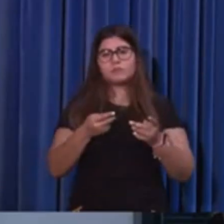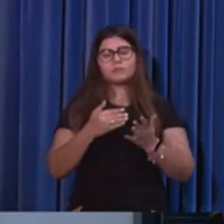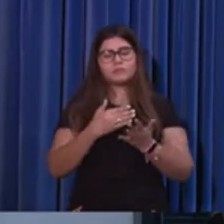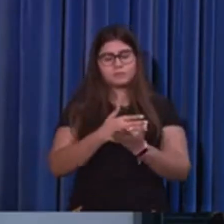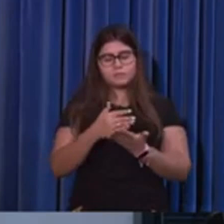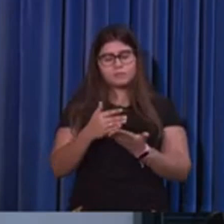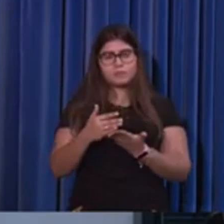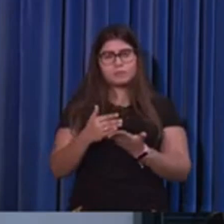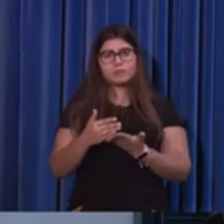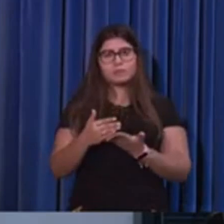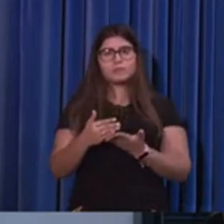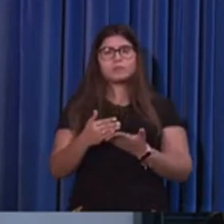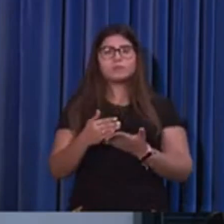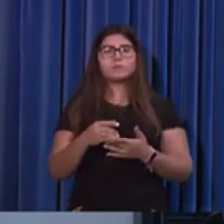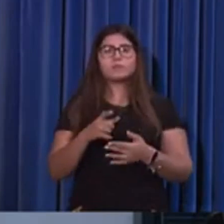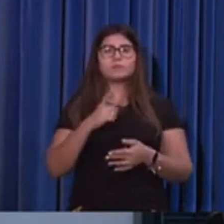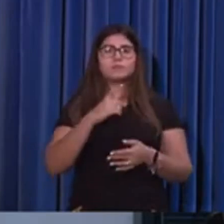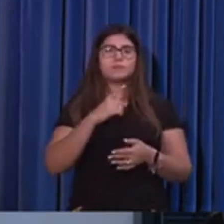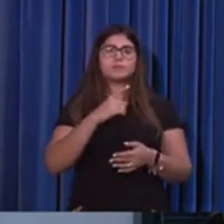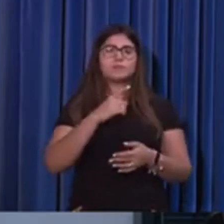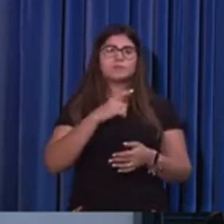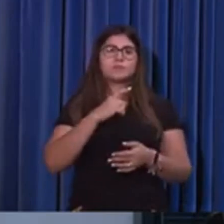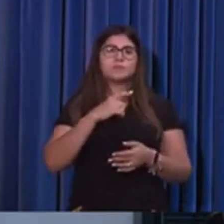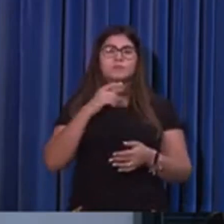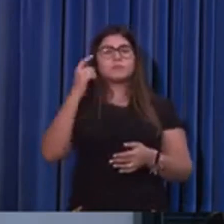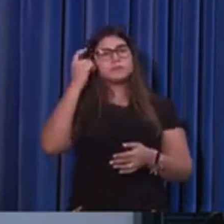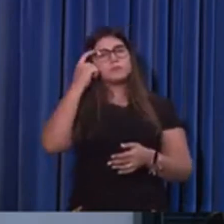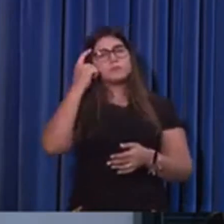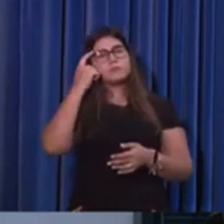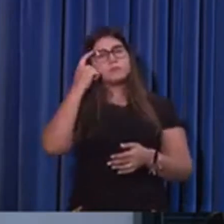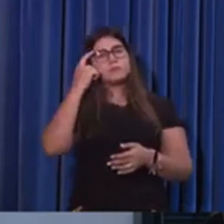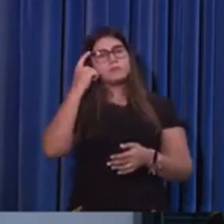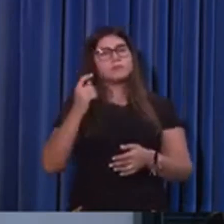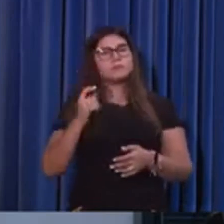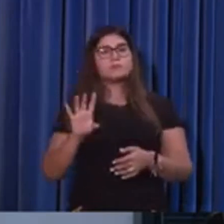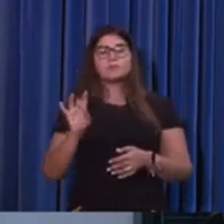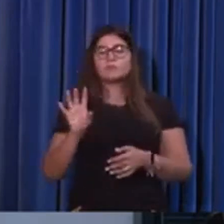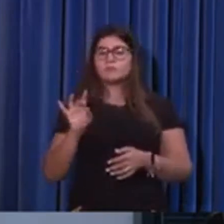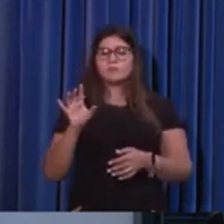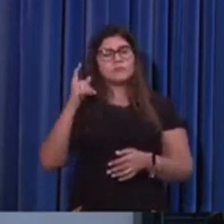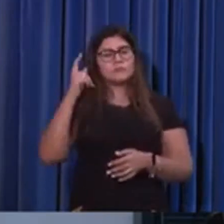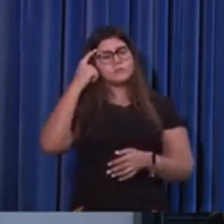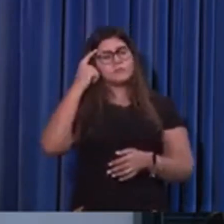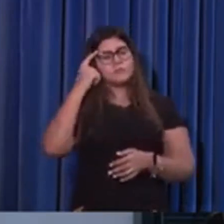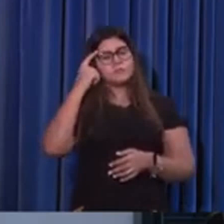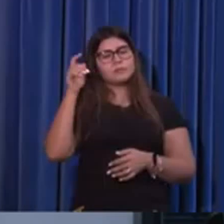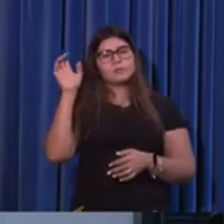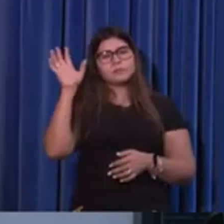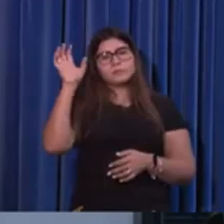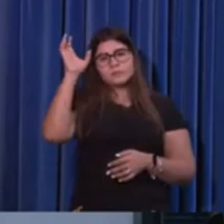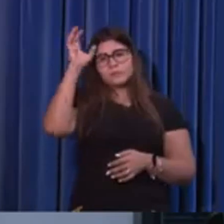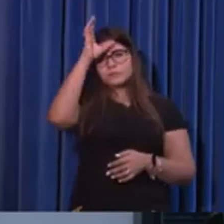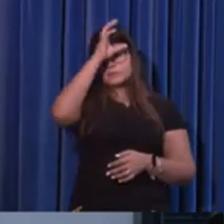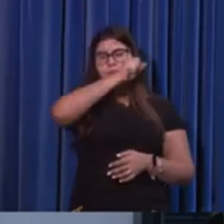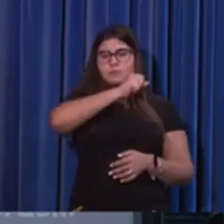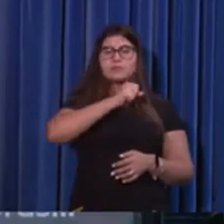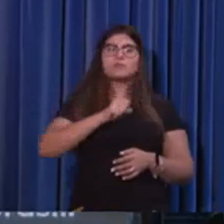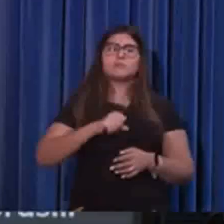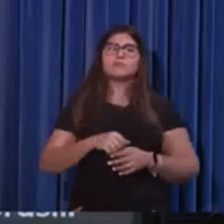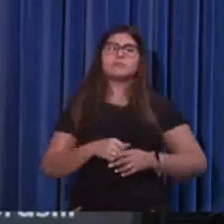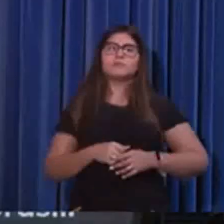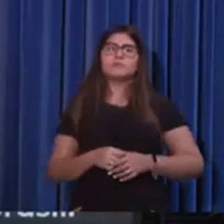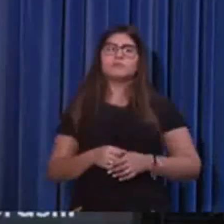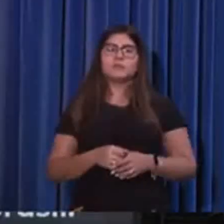ele, para poder trazer para nós essa reflexão. Em só refletir para compreender isso, achei muito